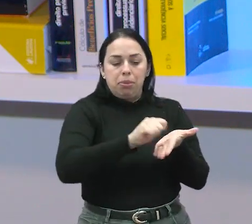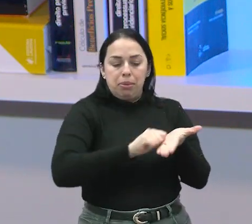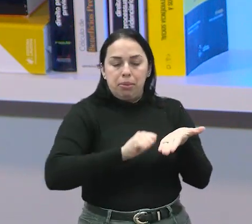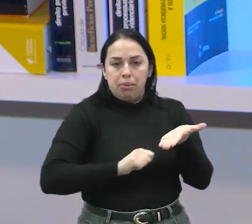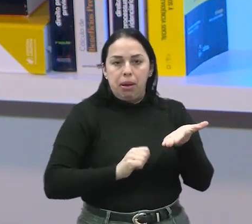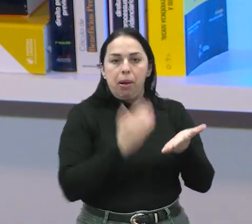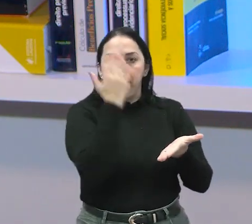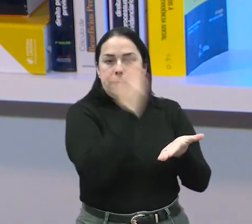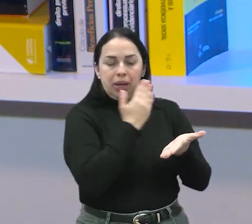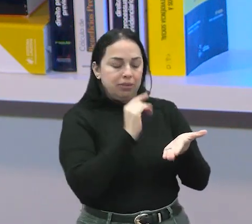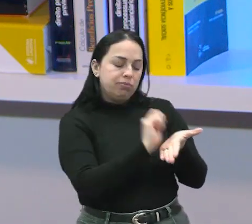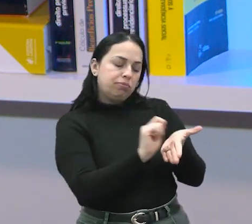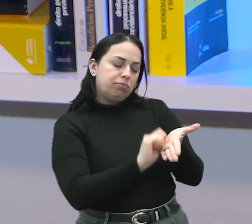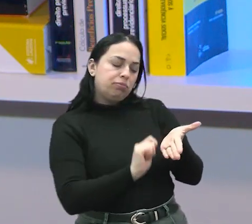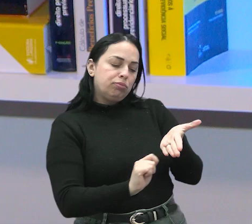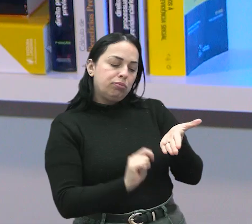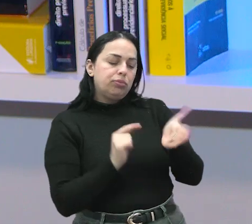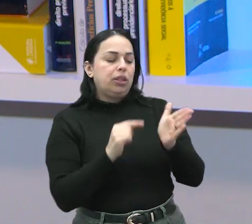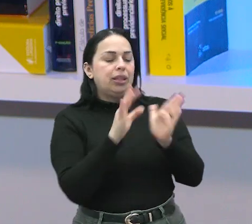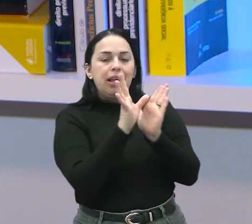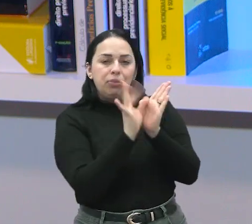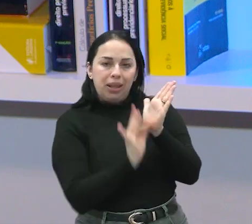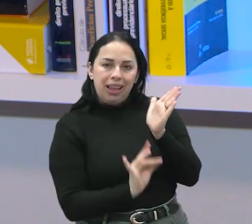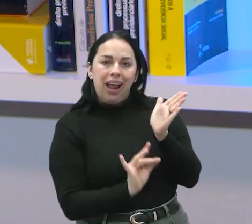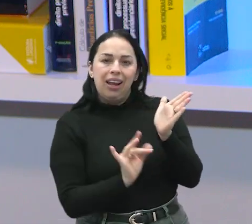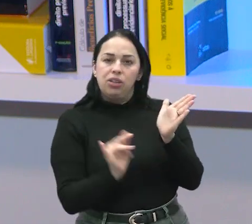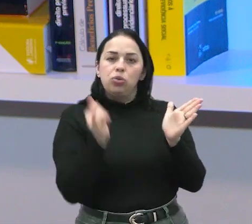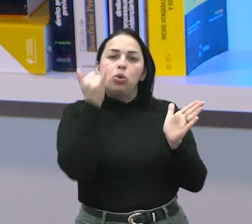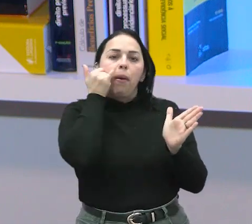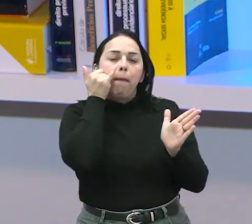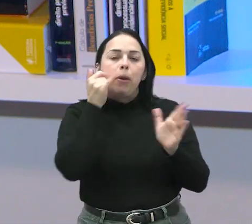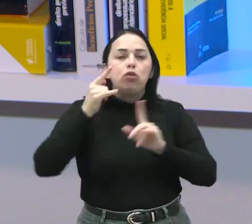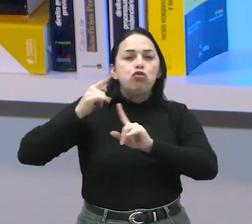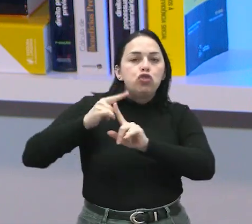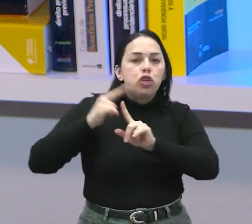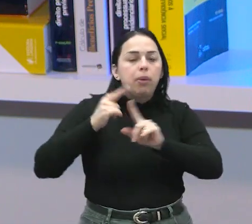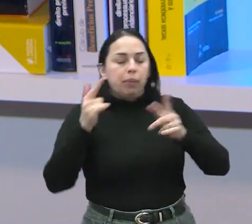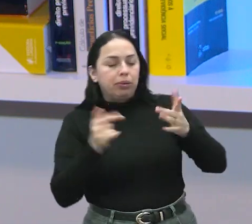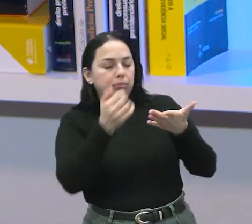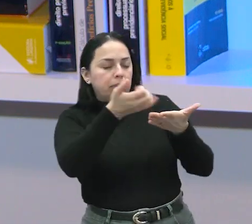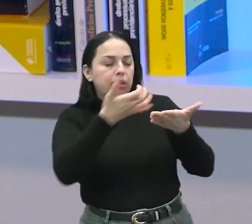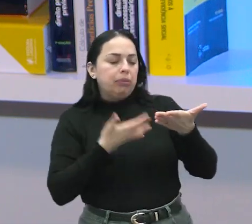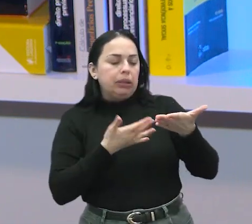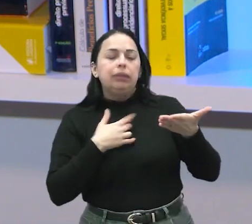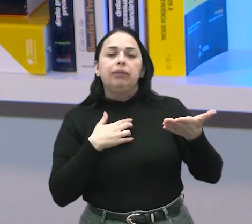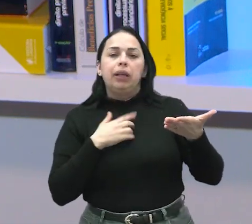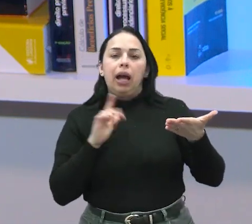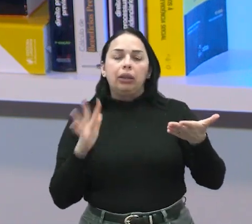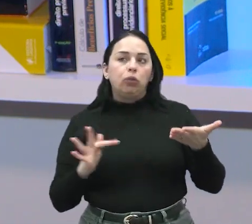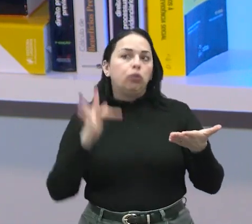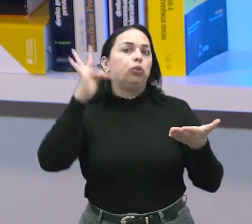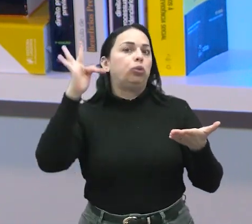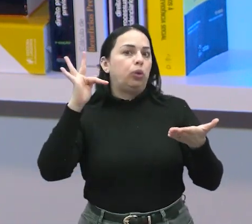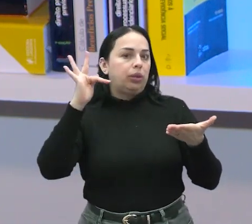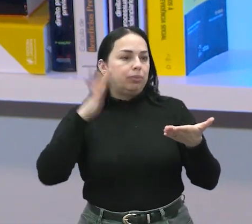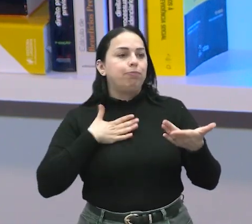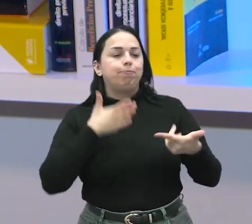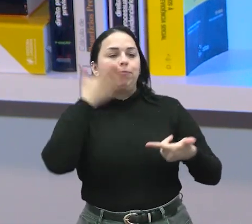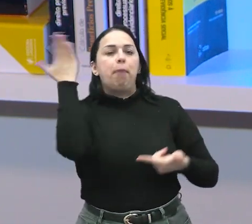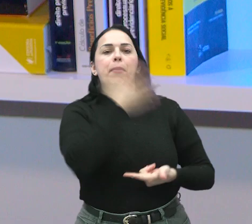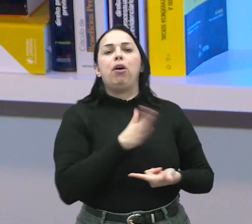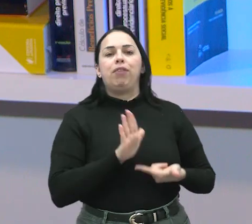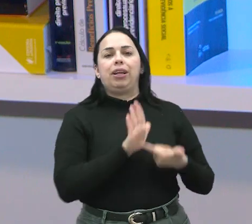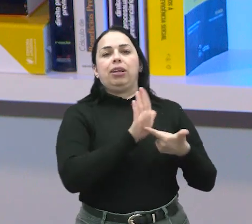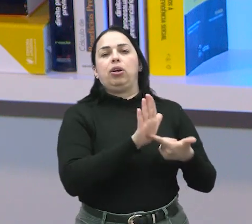compra e nesse recibo também é interessante que você tenha o detalhamento do aparelho para que você consiga demonstrar que isso diz respeito